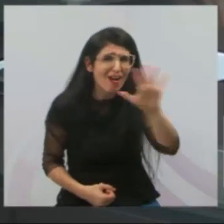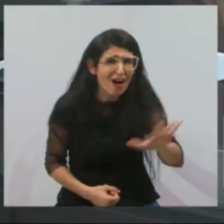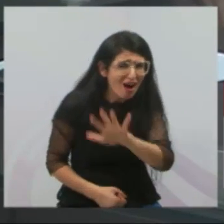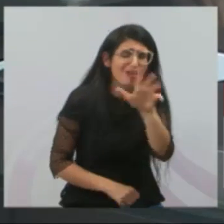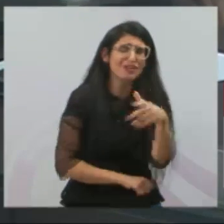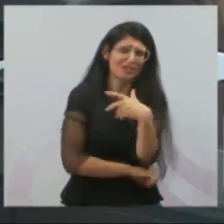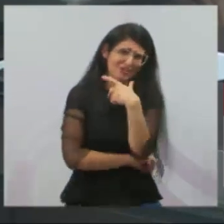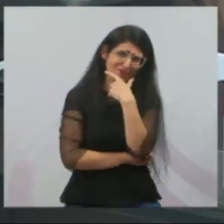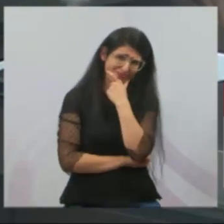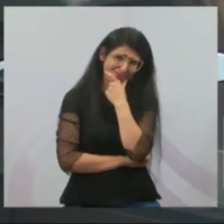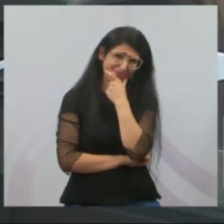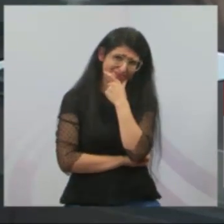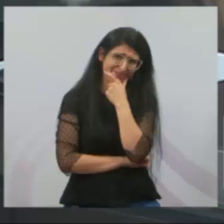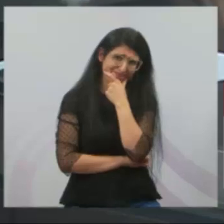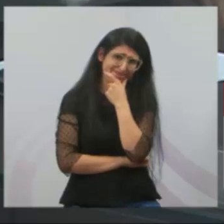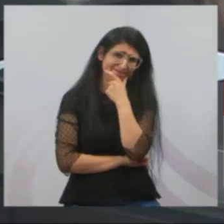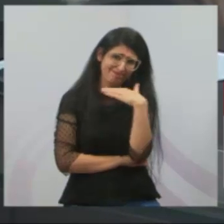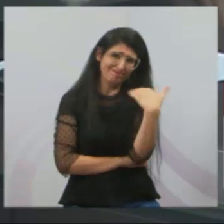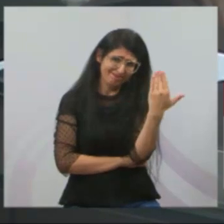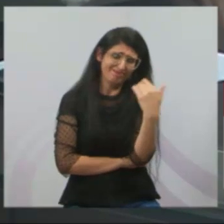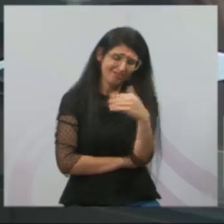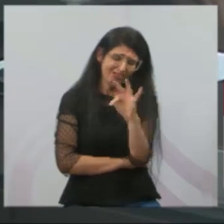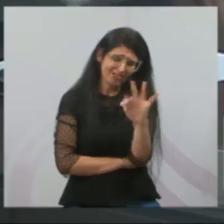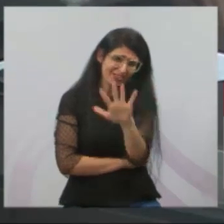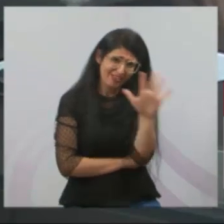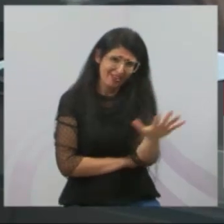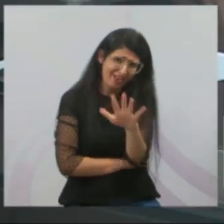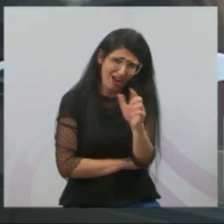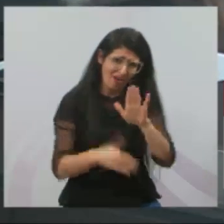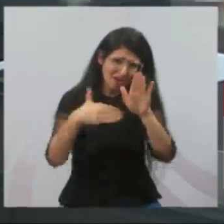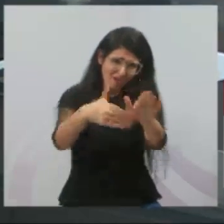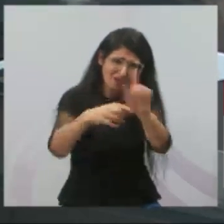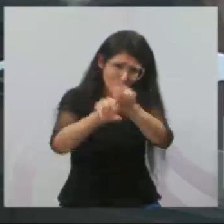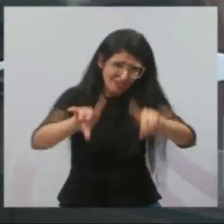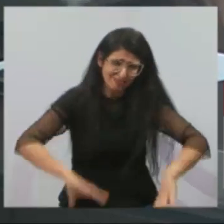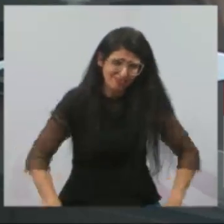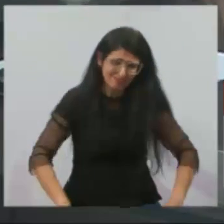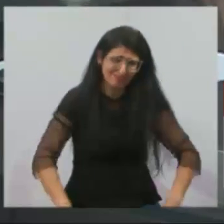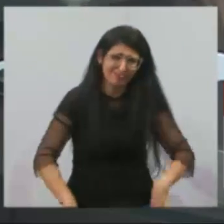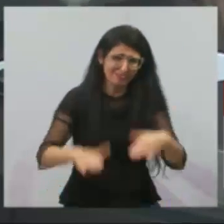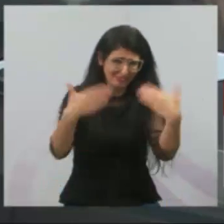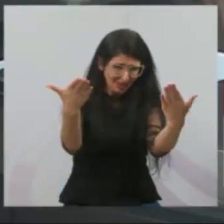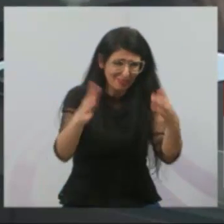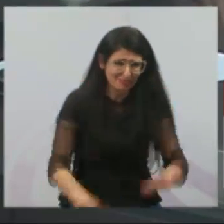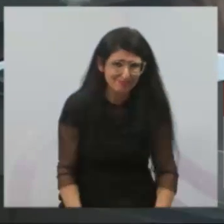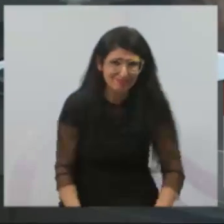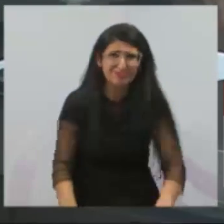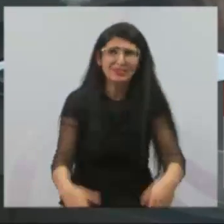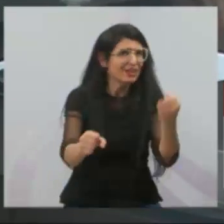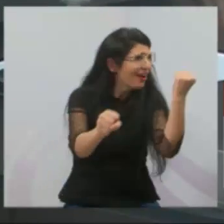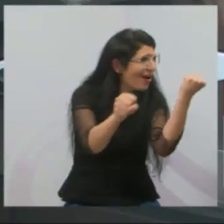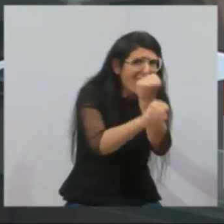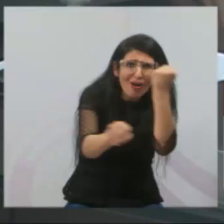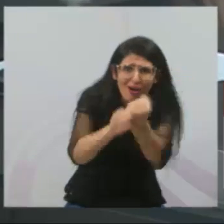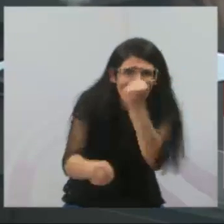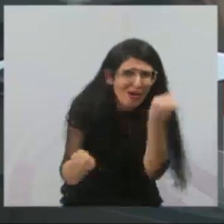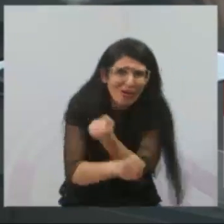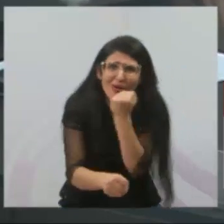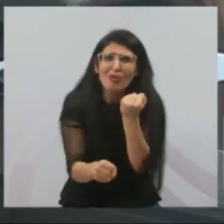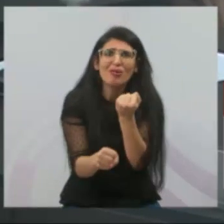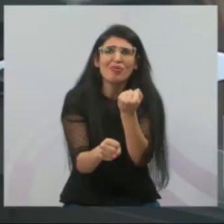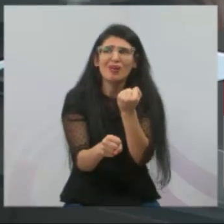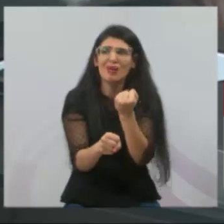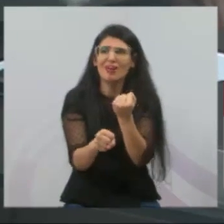empréstimos feitos em instituições financeiras e federais. Todas as obras do nosso município vêm de emendas federais,